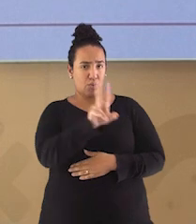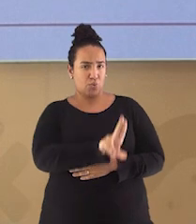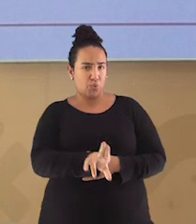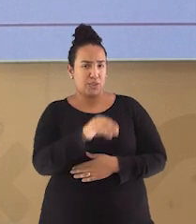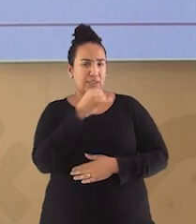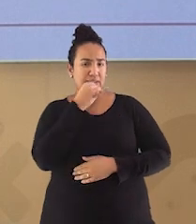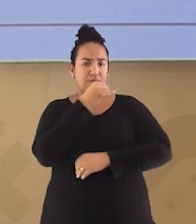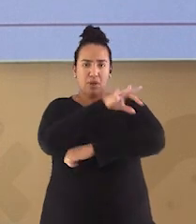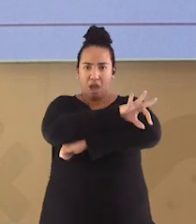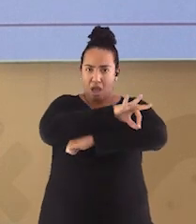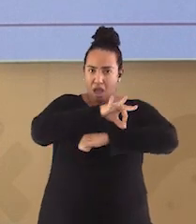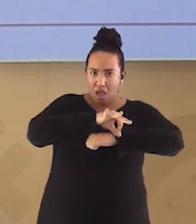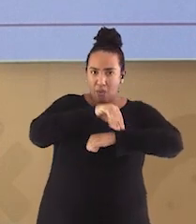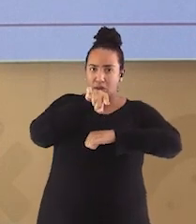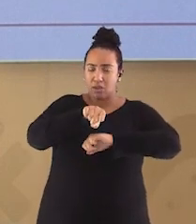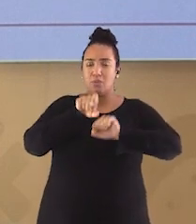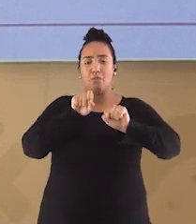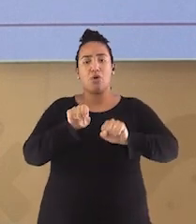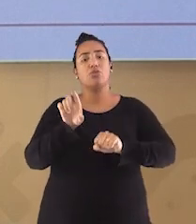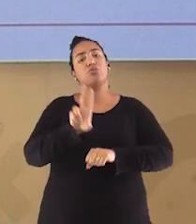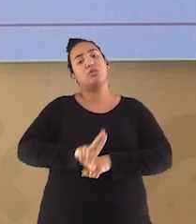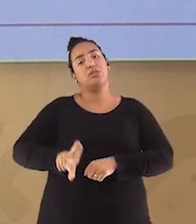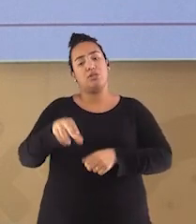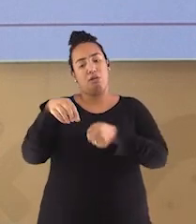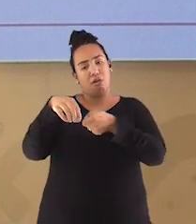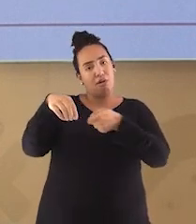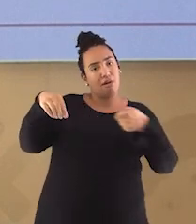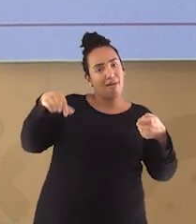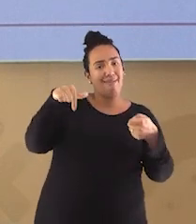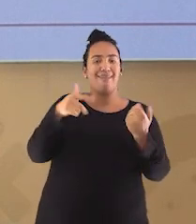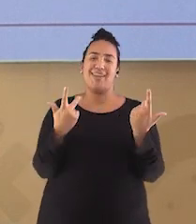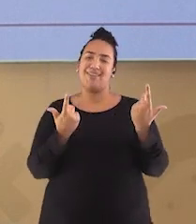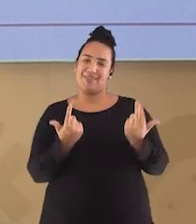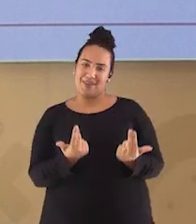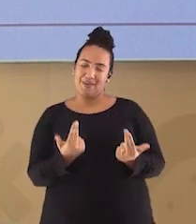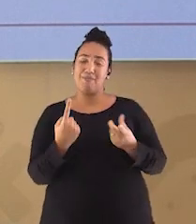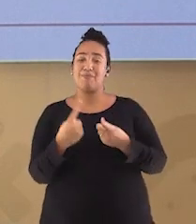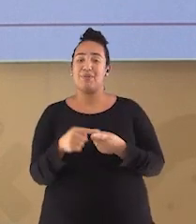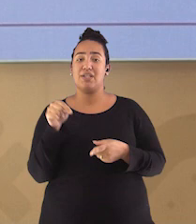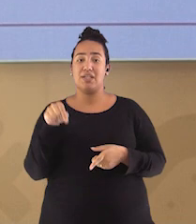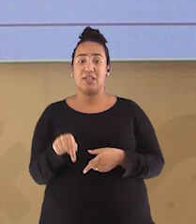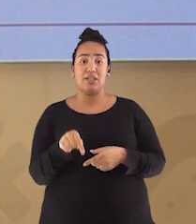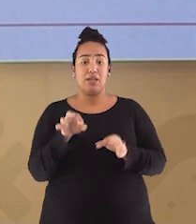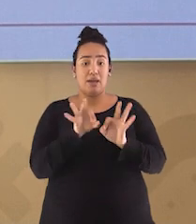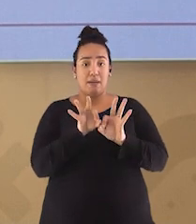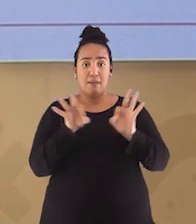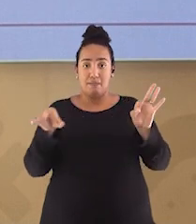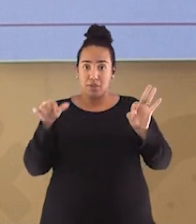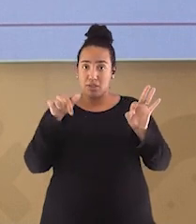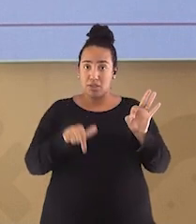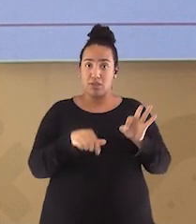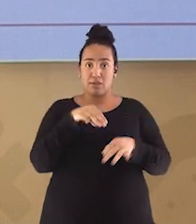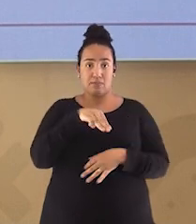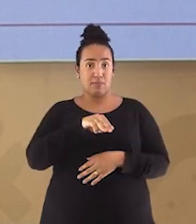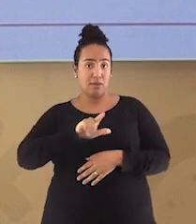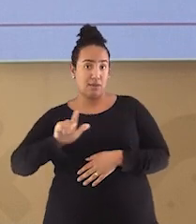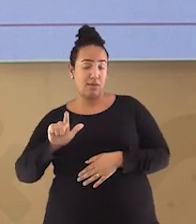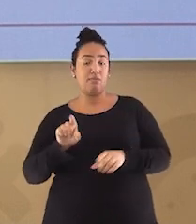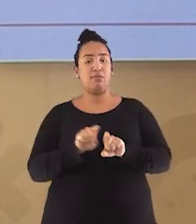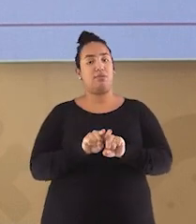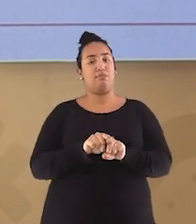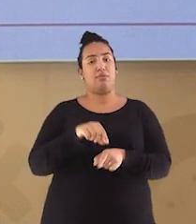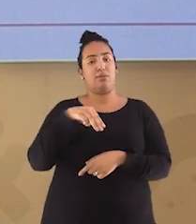instrumento de medida o uso da trena é muito parecido pois apresenta suas medidas em milímetros em centímetros